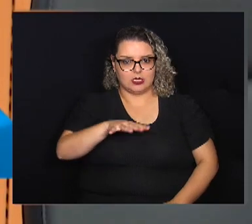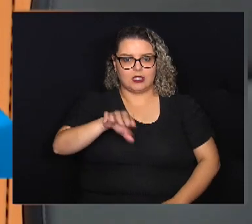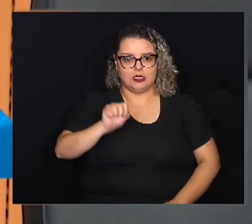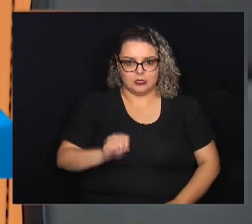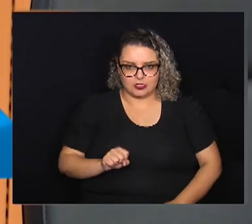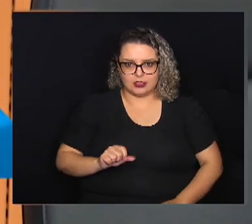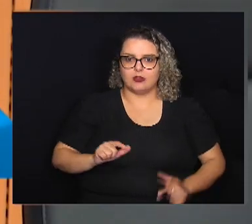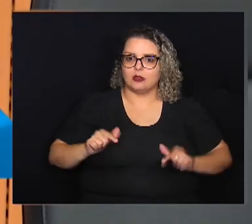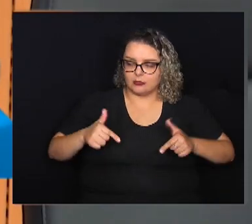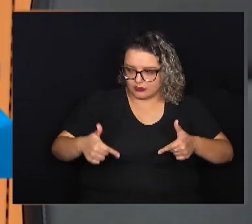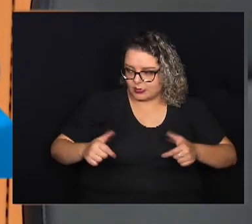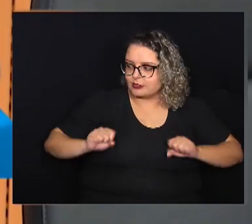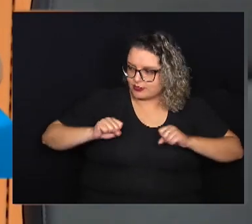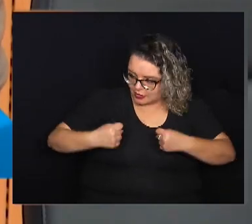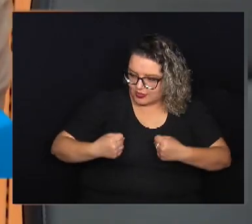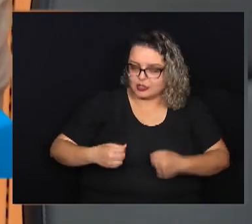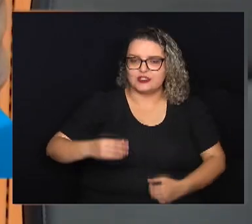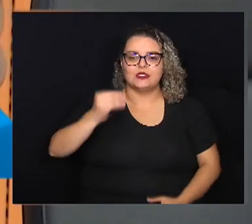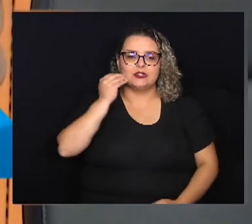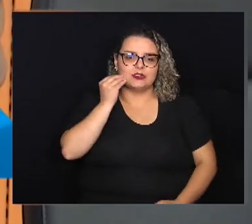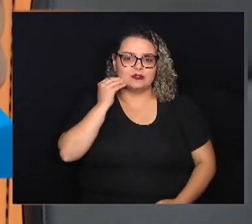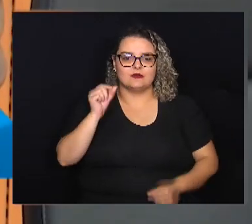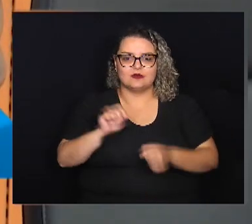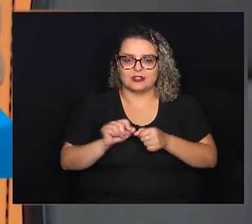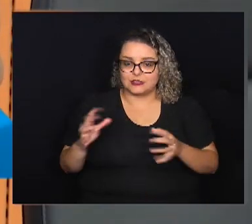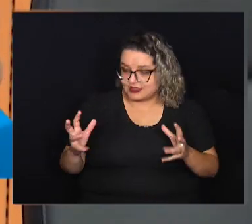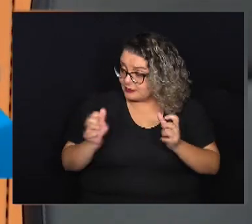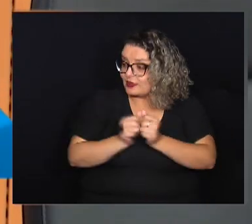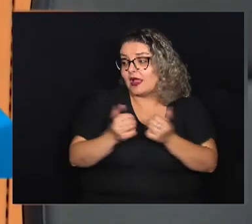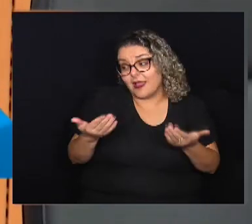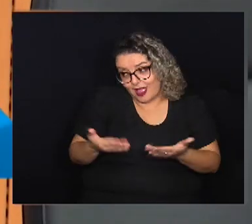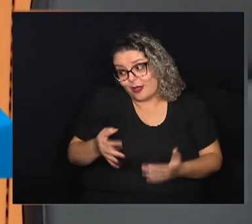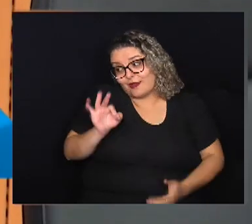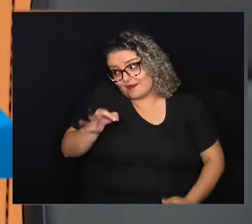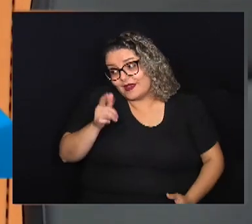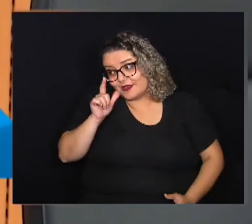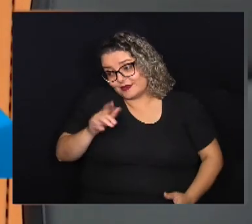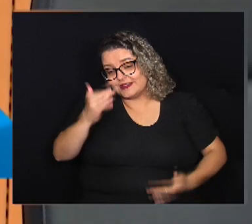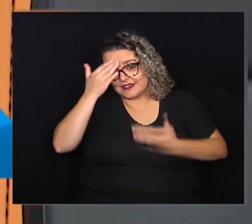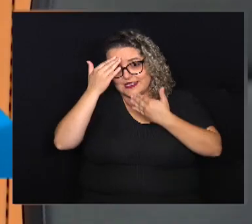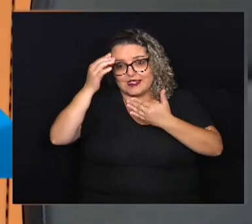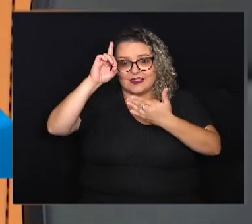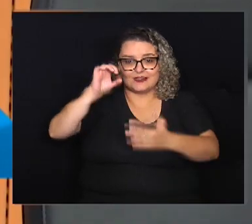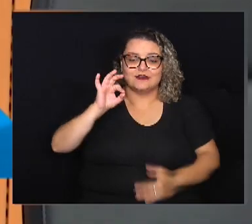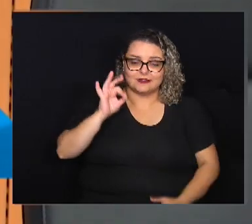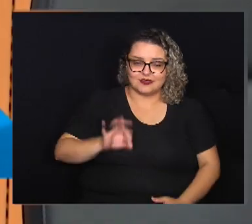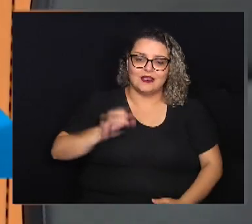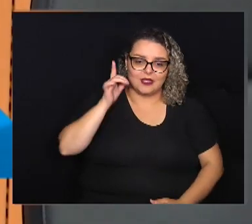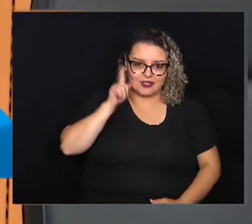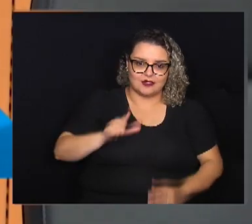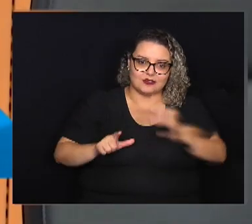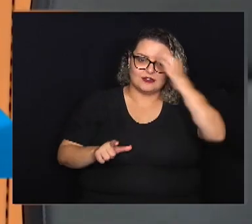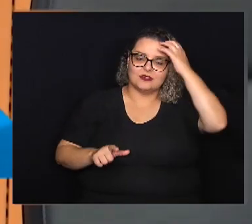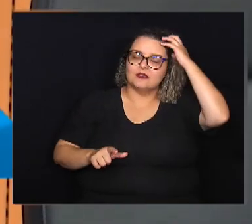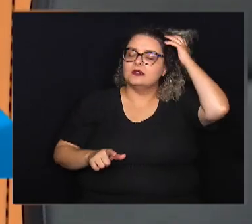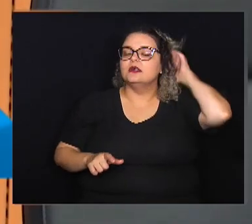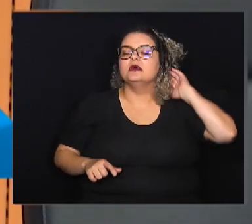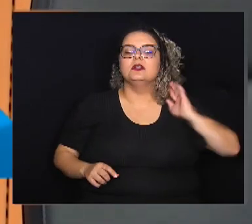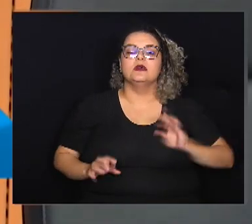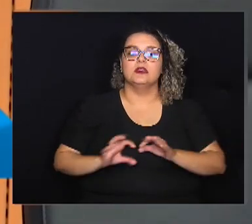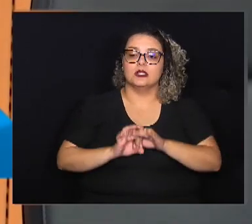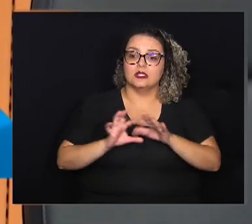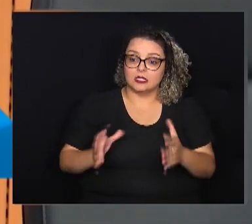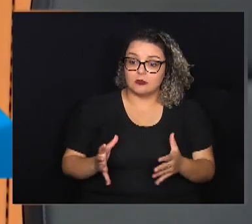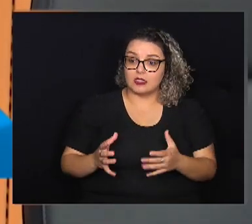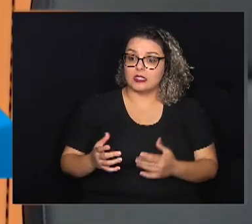já tentamos fazer alguma coisa junto agora dá certo graças a Deus vai dar certo possibilitando aos